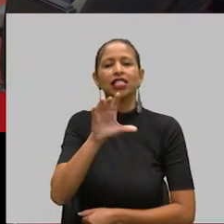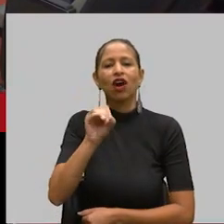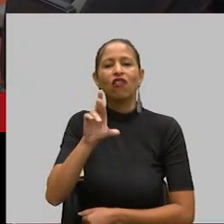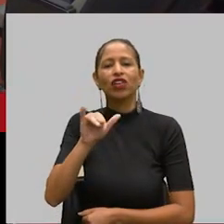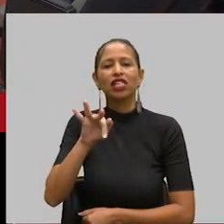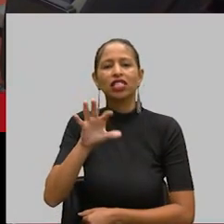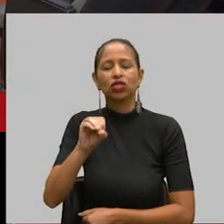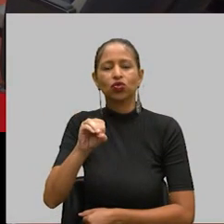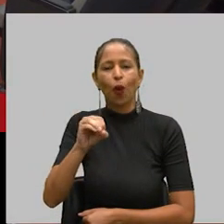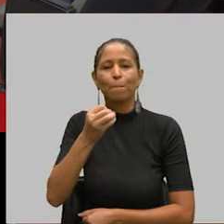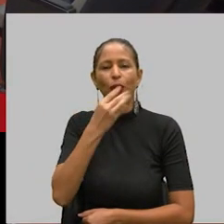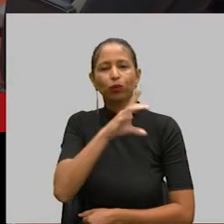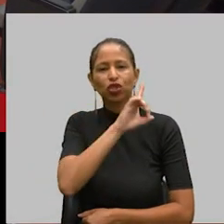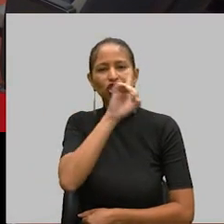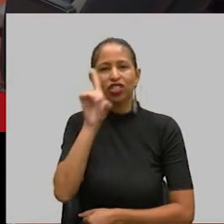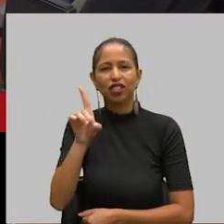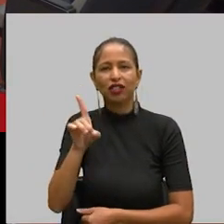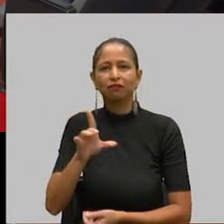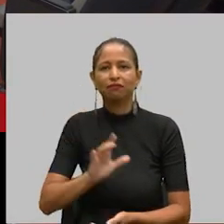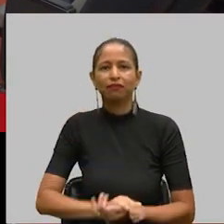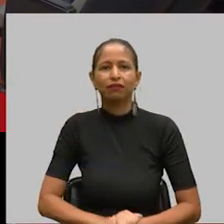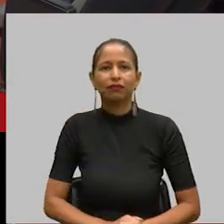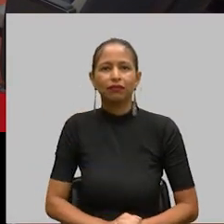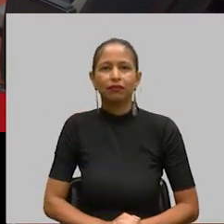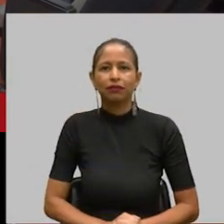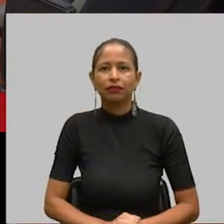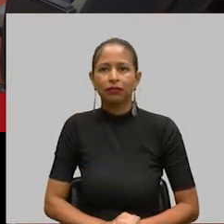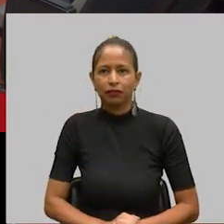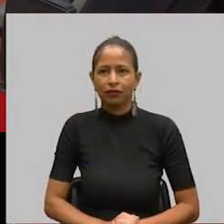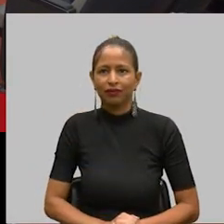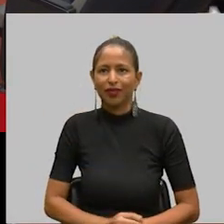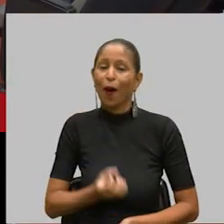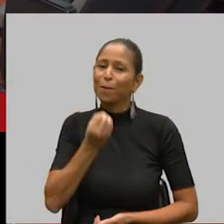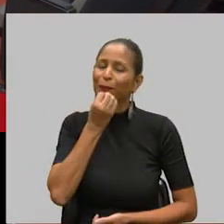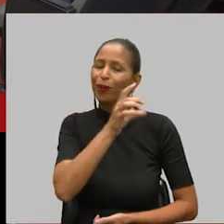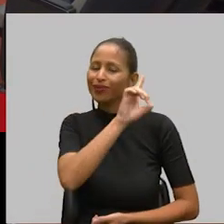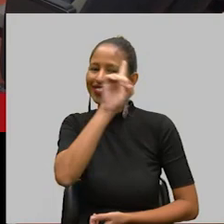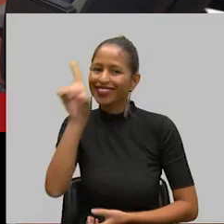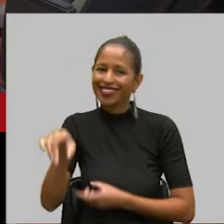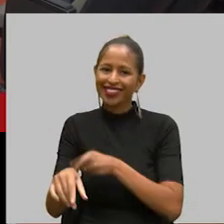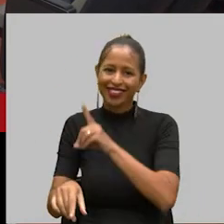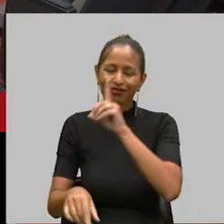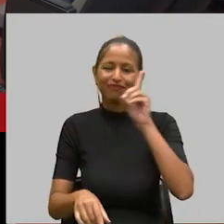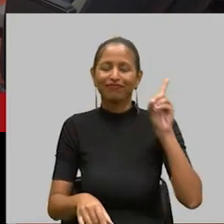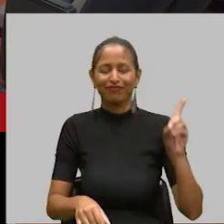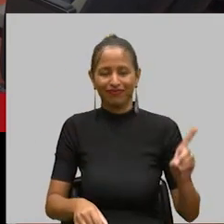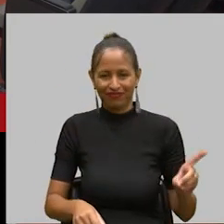dia Jéssica Bom dia a todos e todas